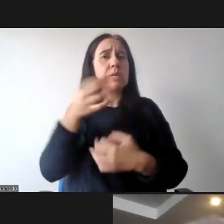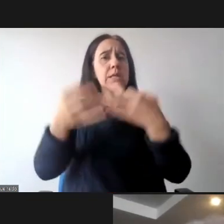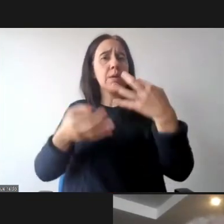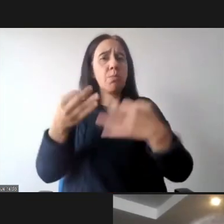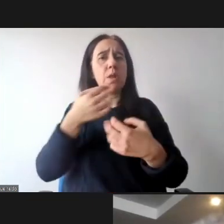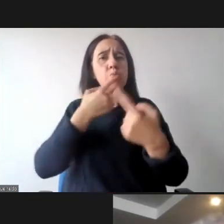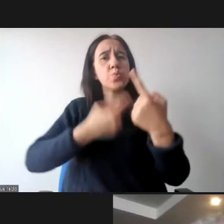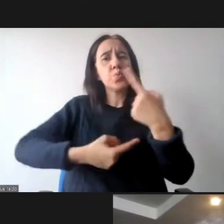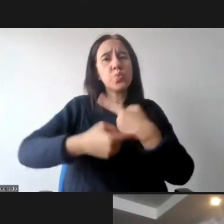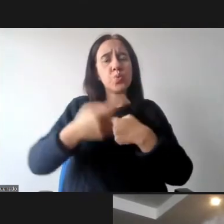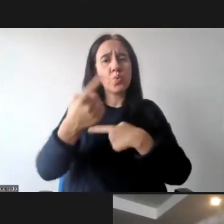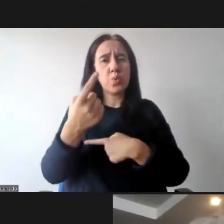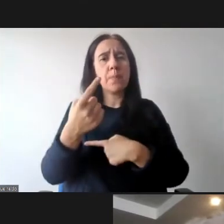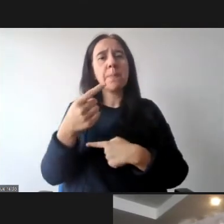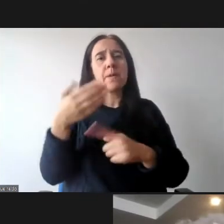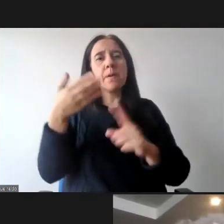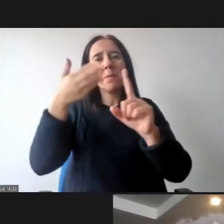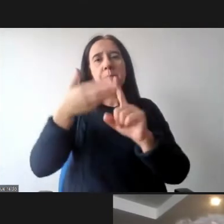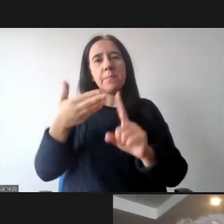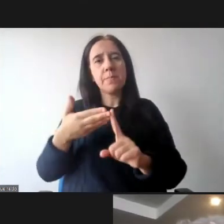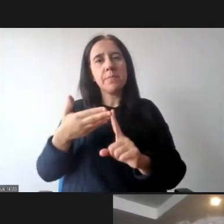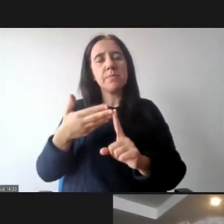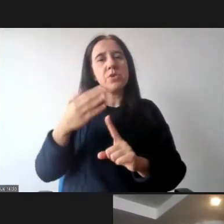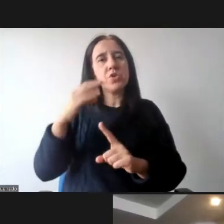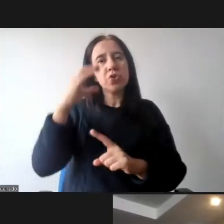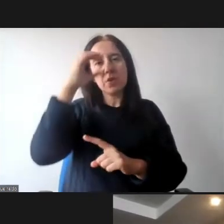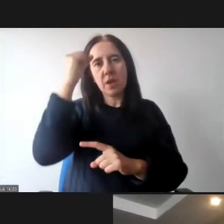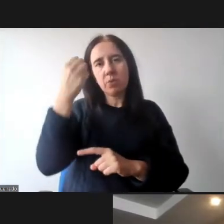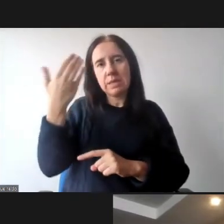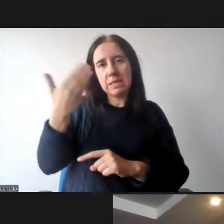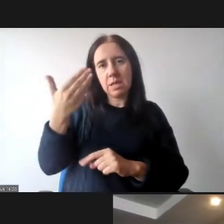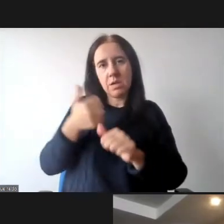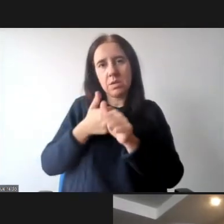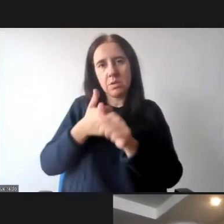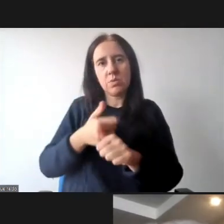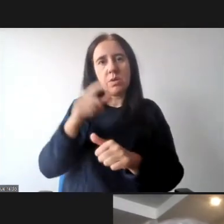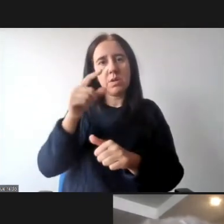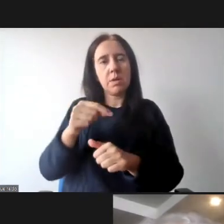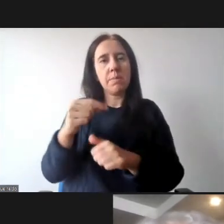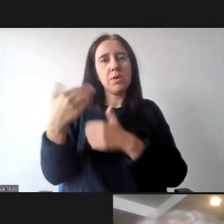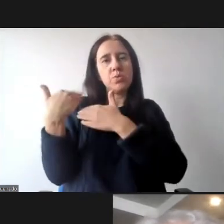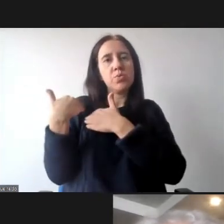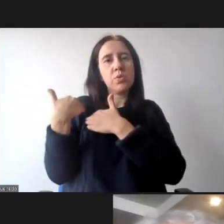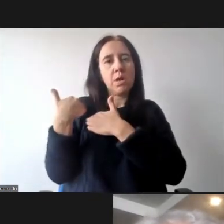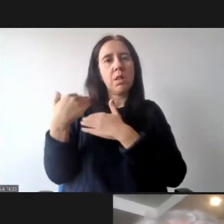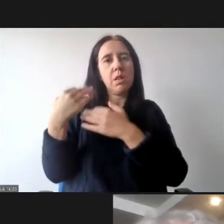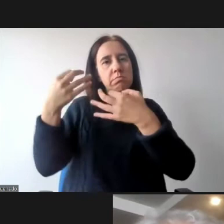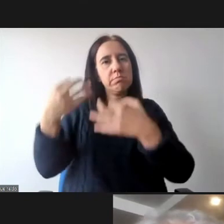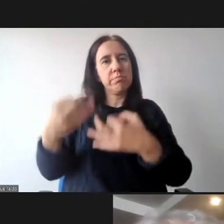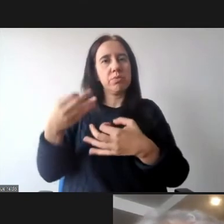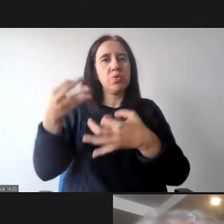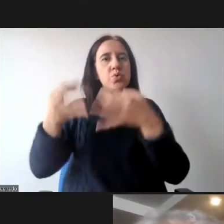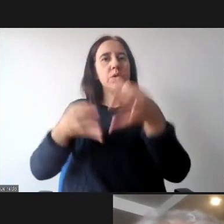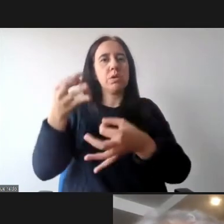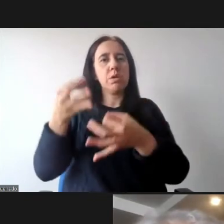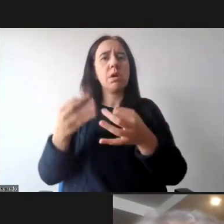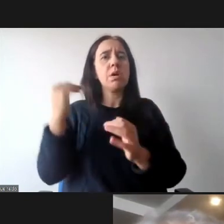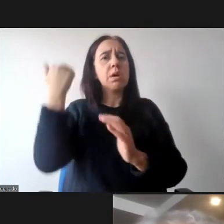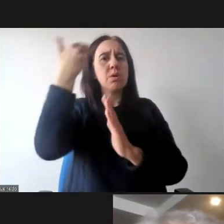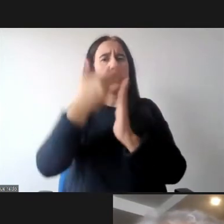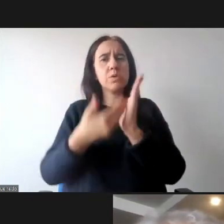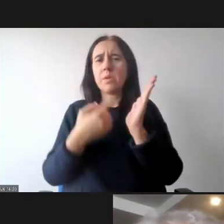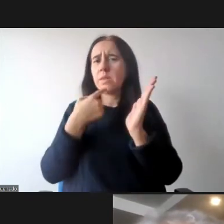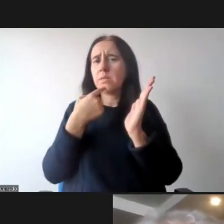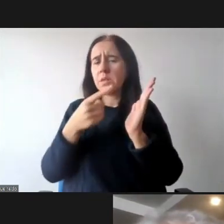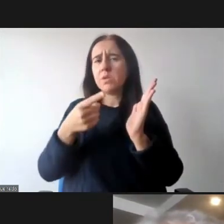em homenagem ao princípio do Estado de Direito e ao próprio princípio da tutela jurisdicional efetiva, que resulta da Constituição e é também um